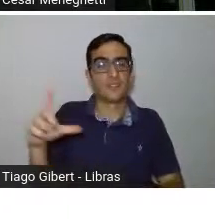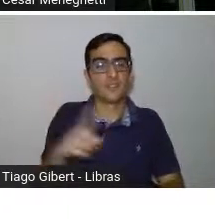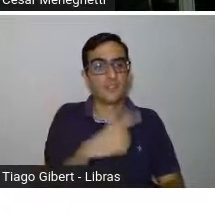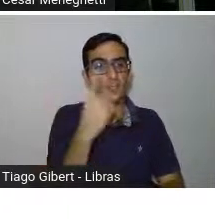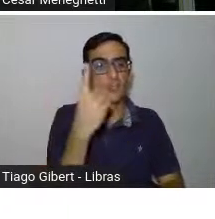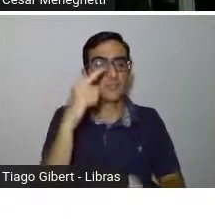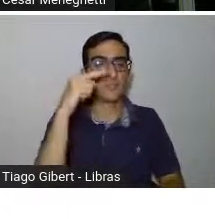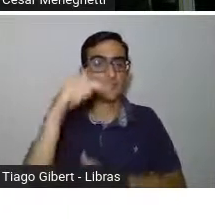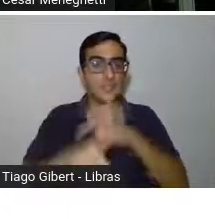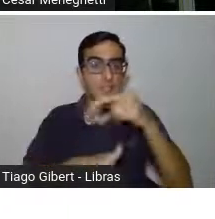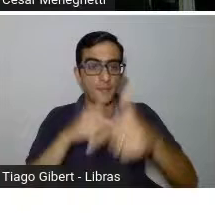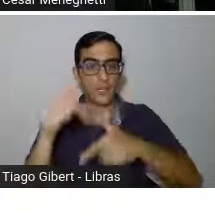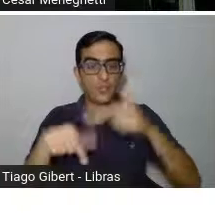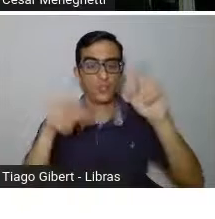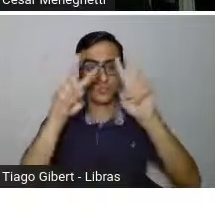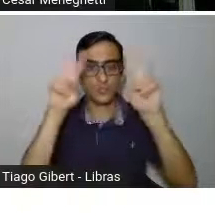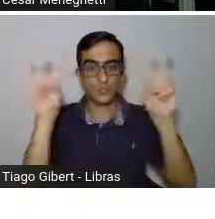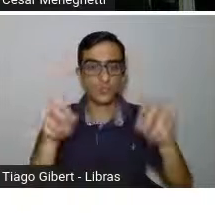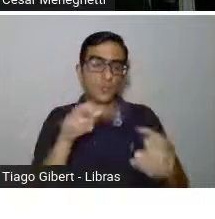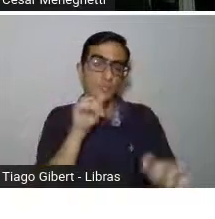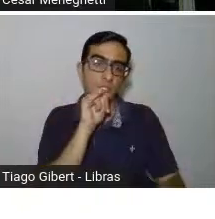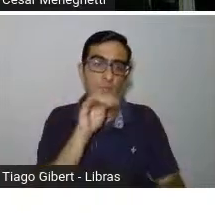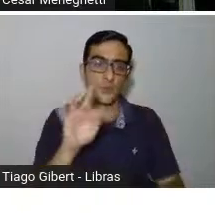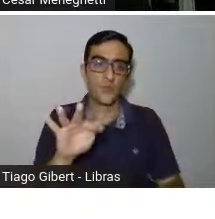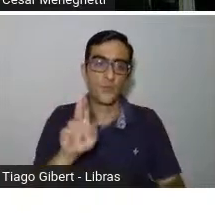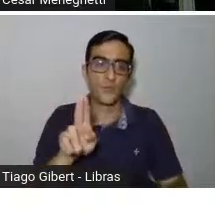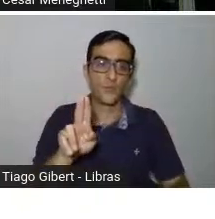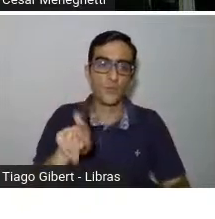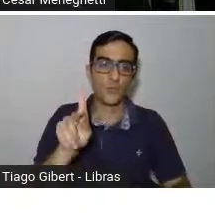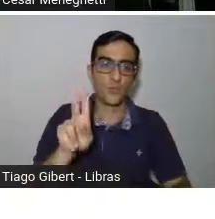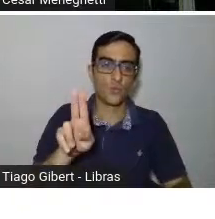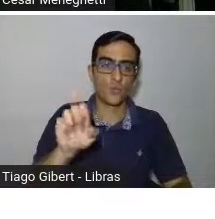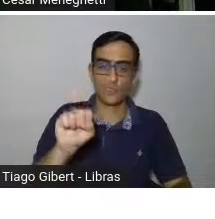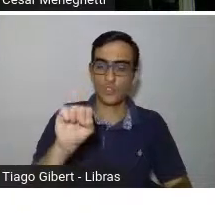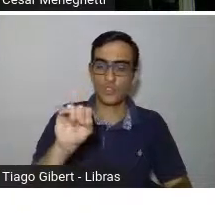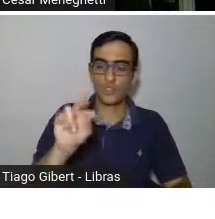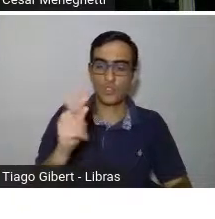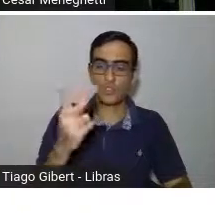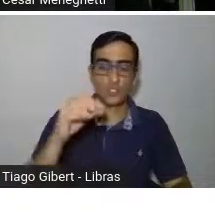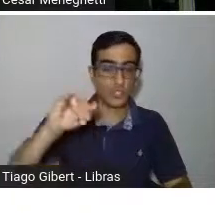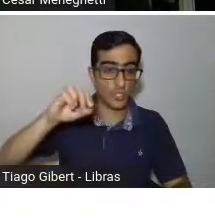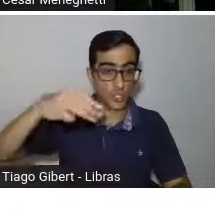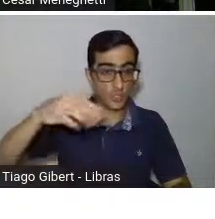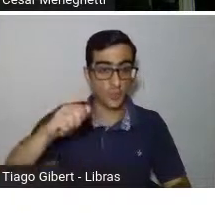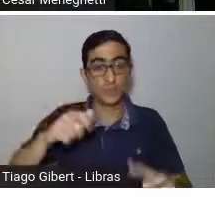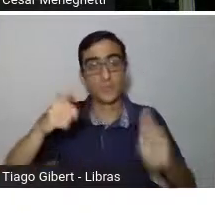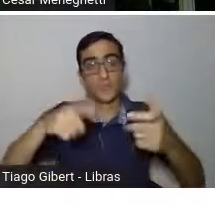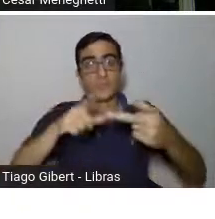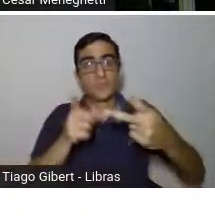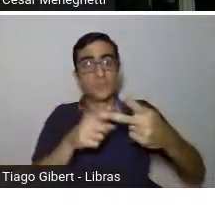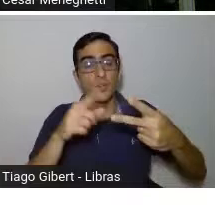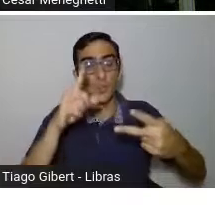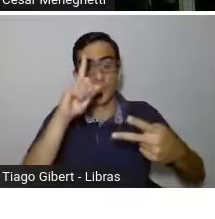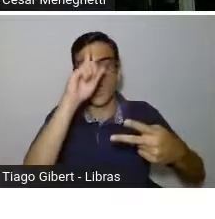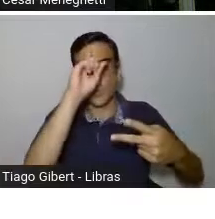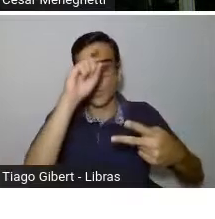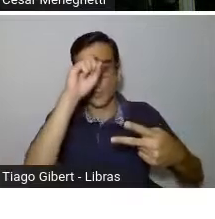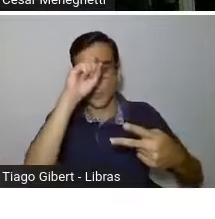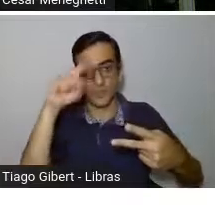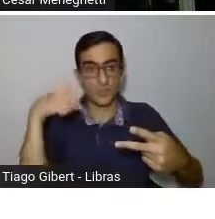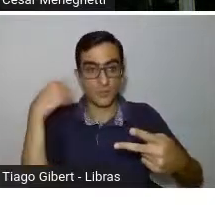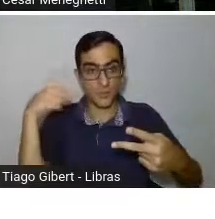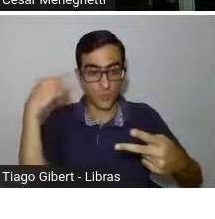sobre Fukushima, sobre os manicômios, sobre a